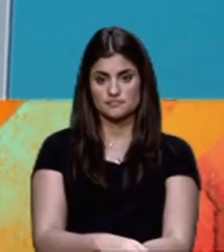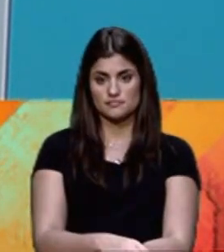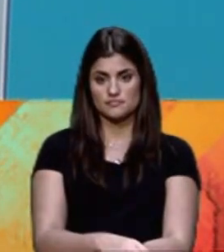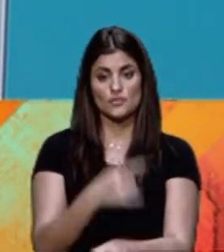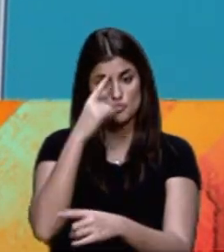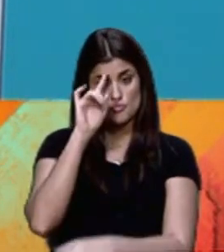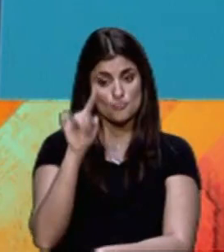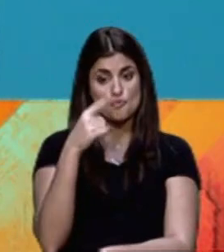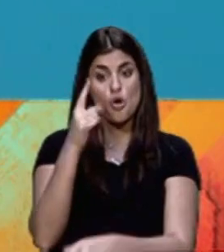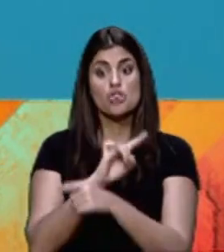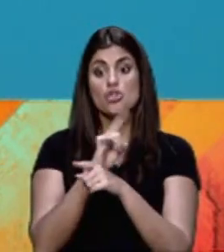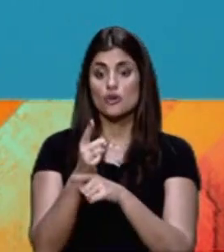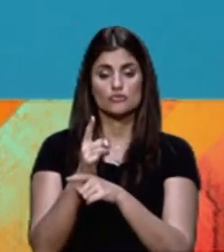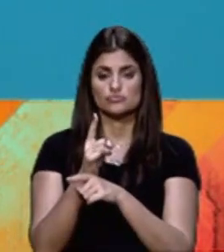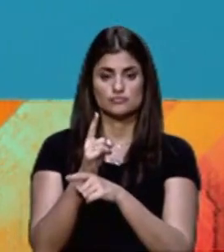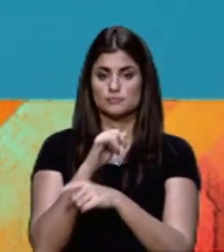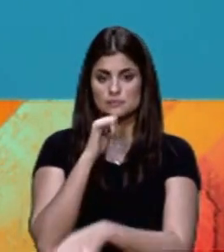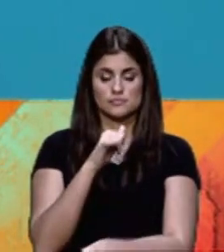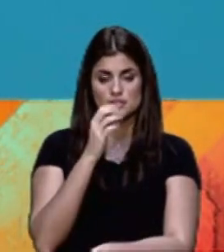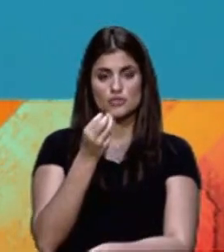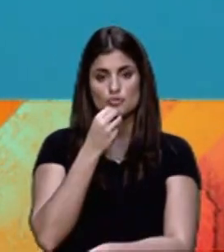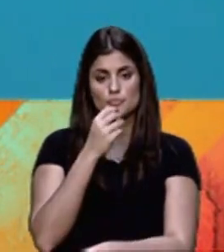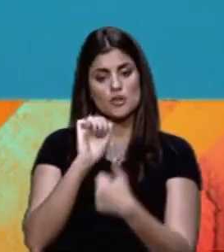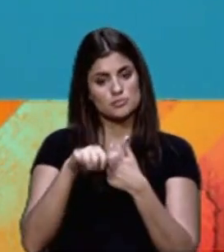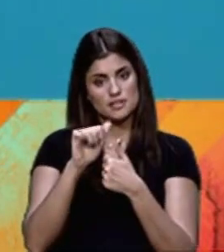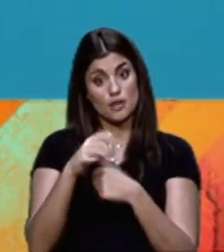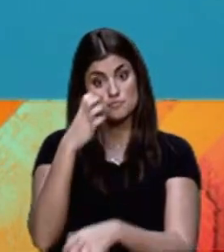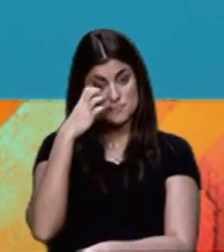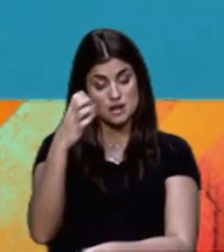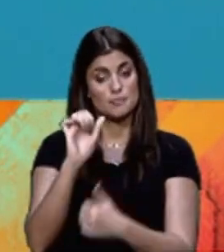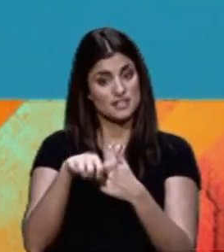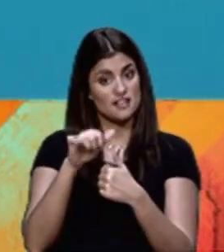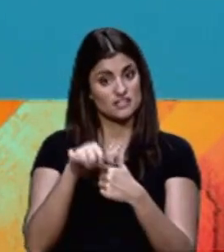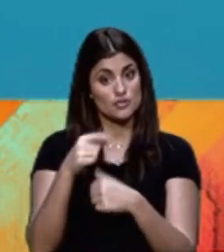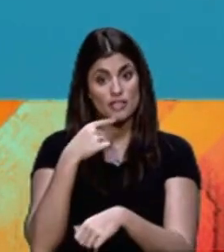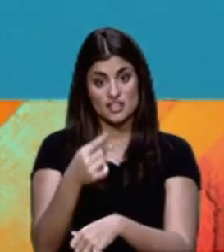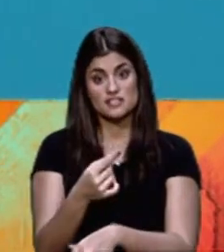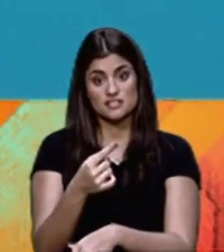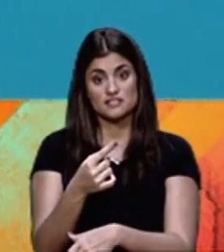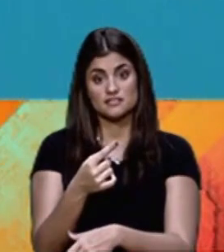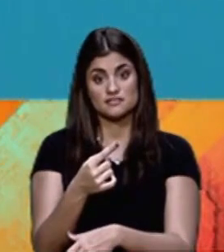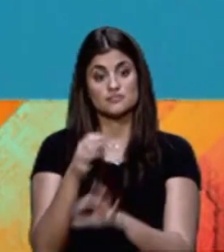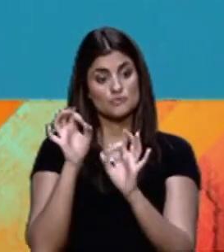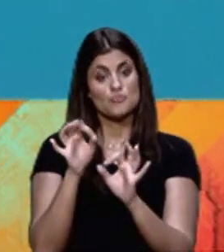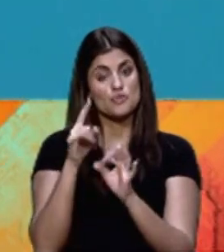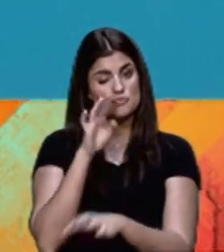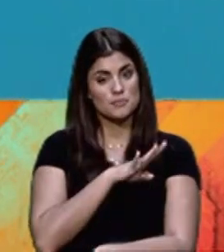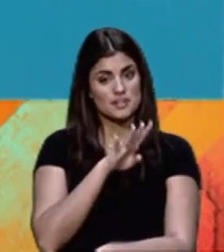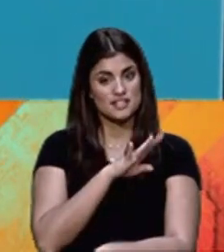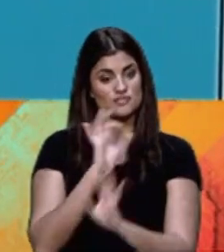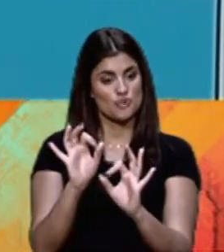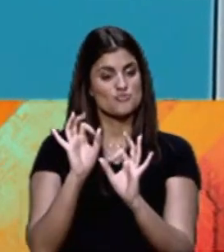não descobriram logo a pera, e eles não descobriram, comeram as batatas, adoraram as batatas. Eu disse, pronto, então está testado para ir para a